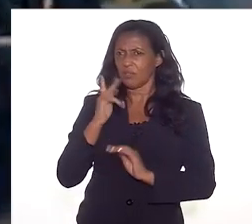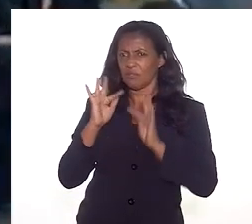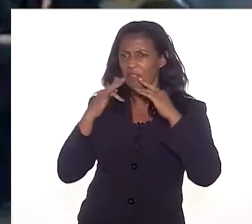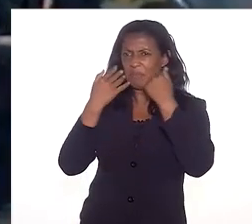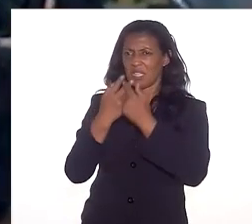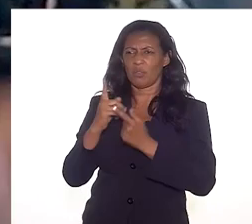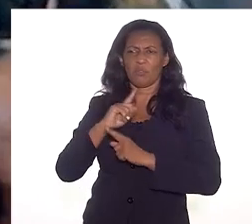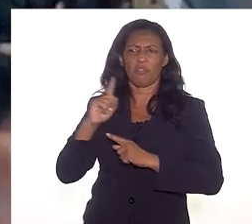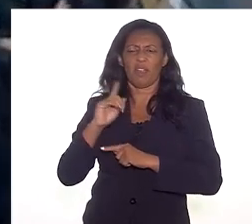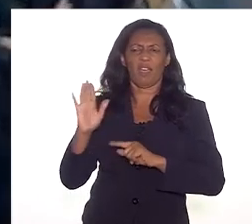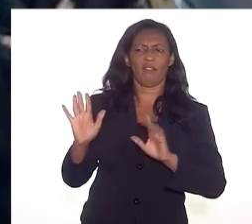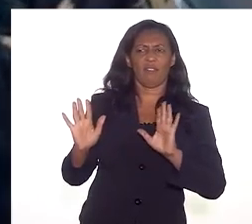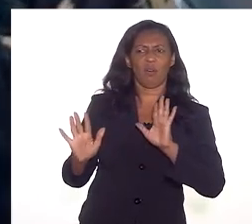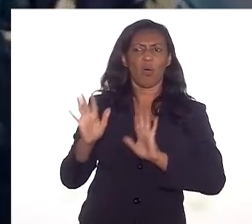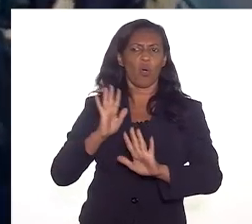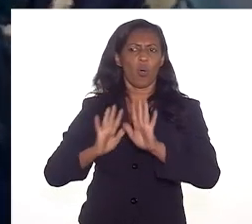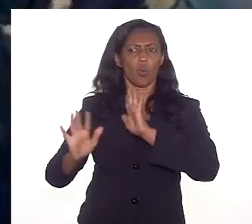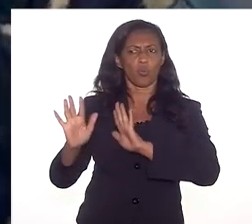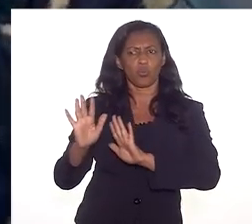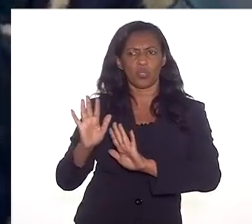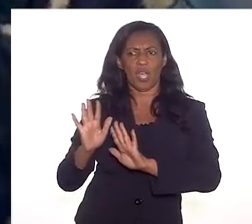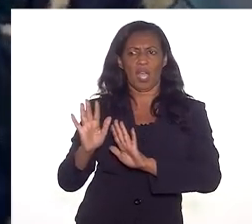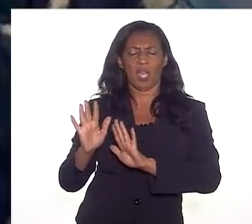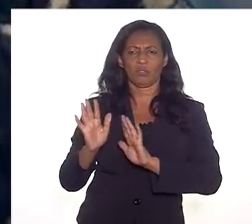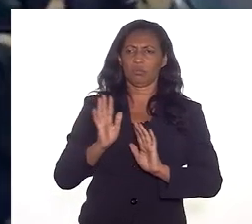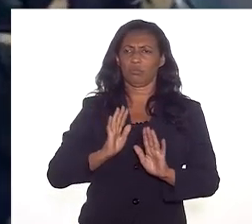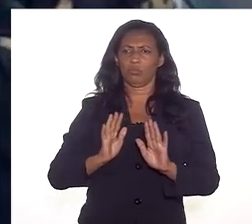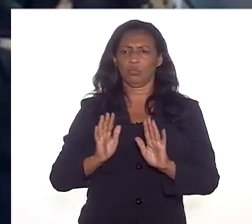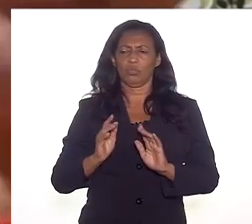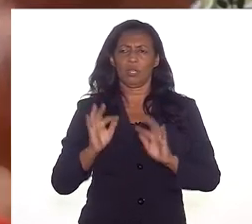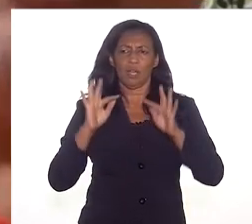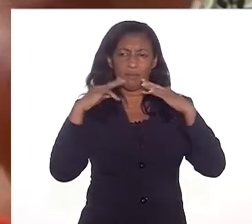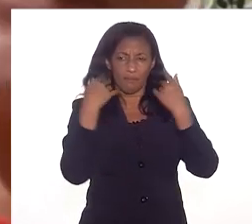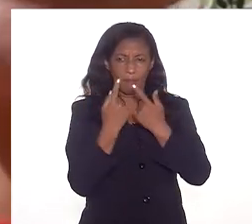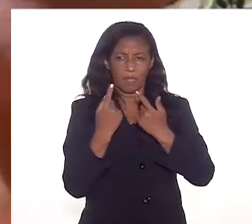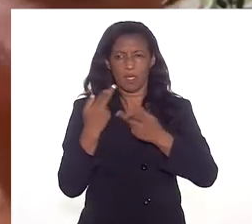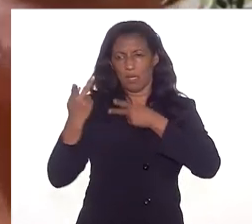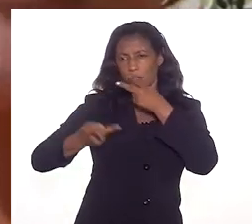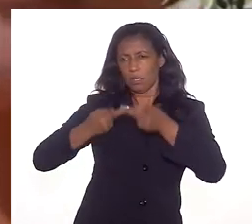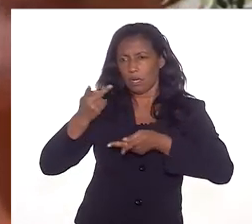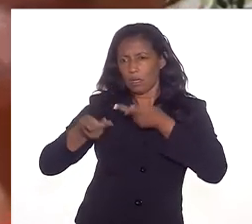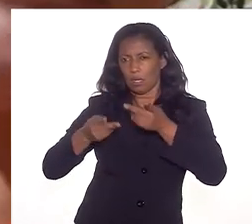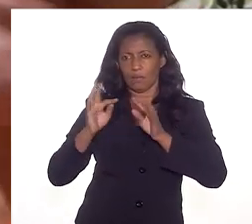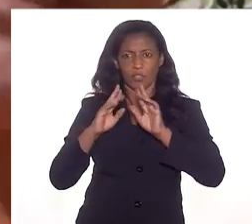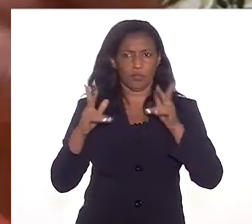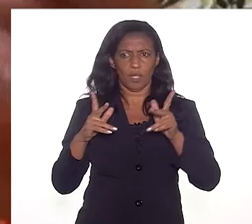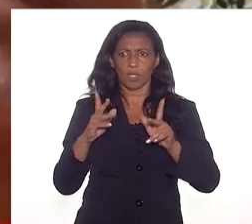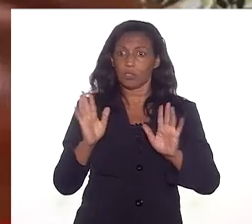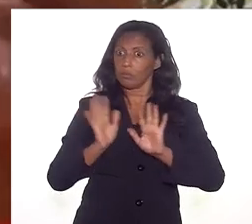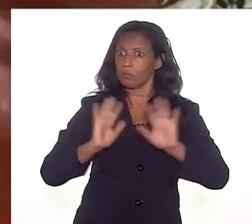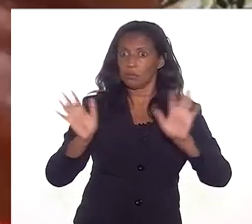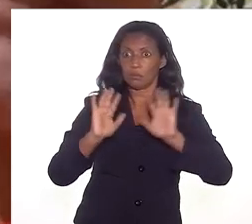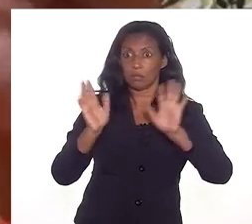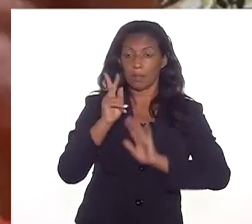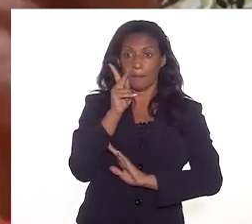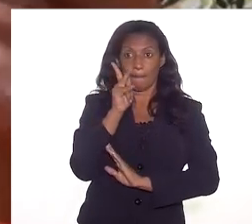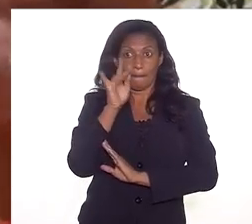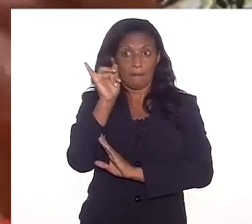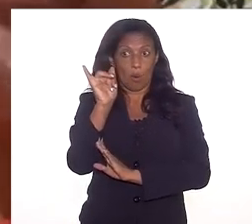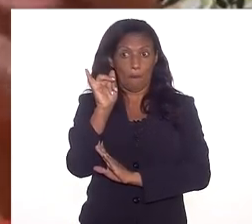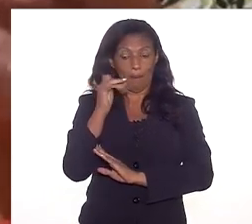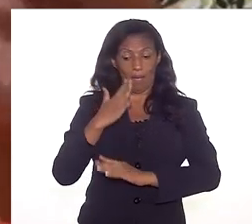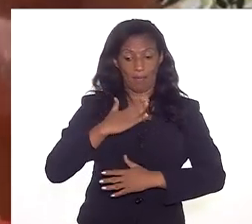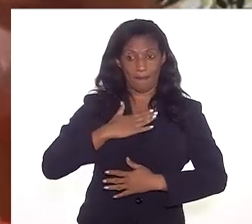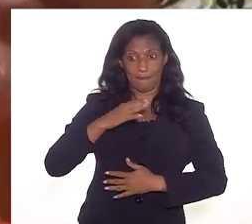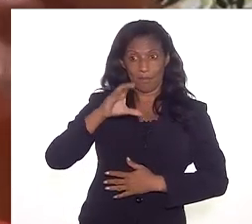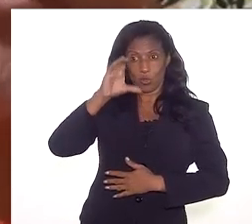cima. Você foi... Teve um levantamento racial. No caso do meu pai, especificamente, que o meu pai, na verdade, é